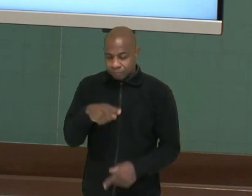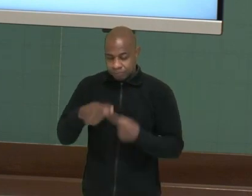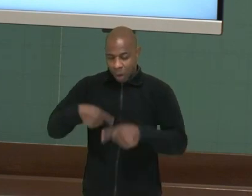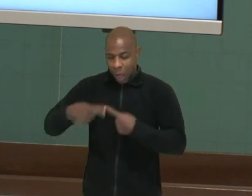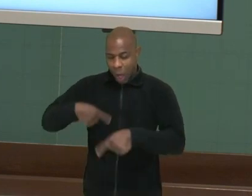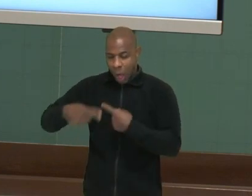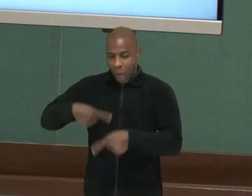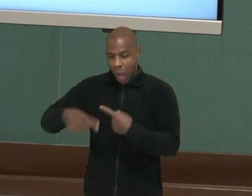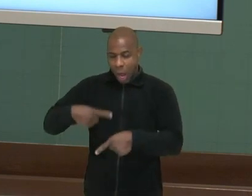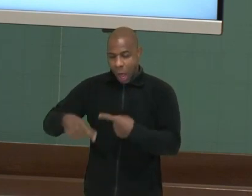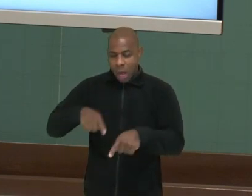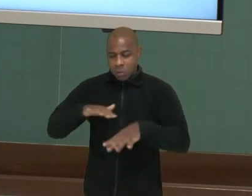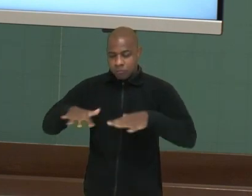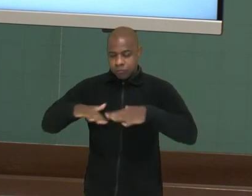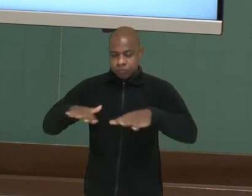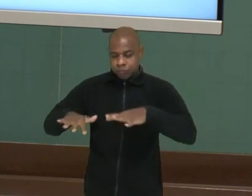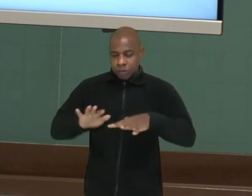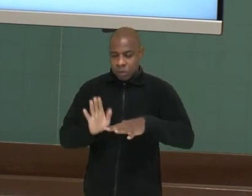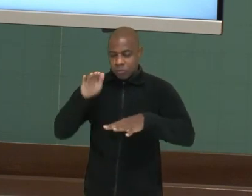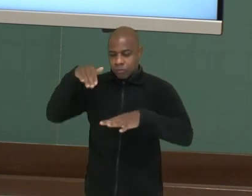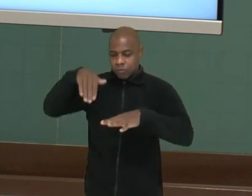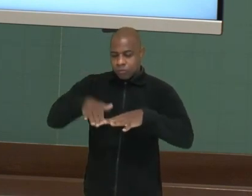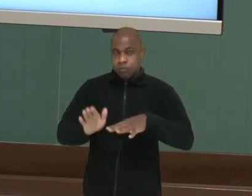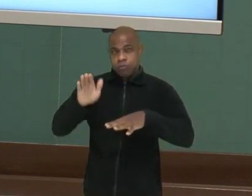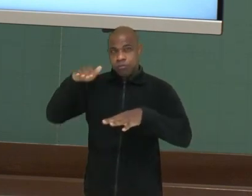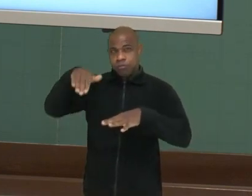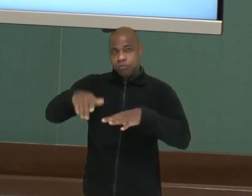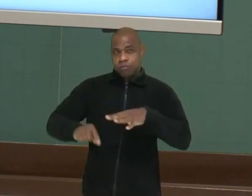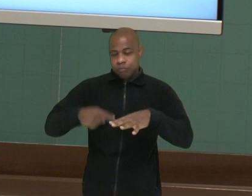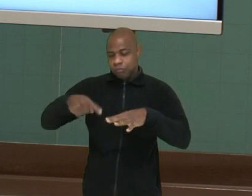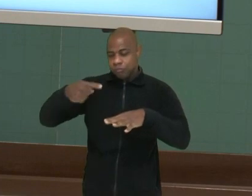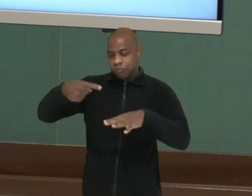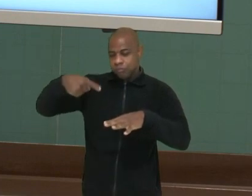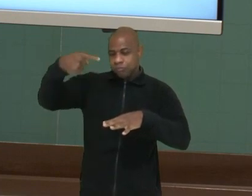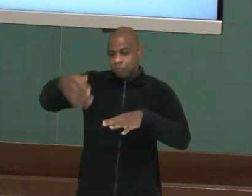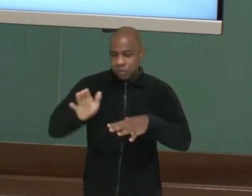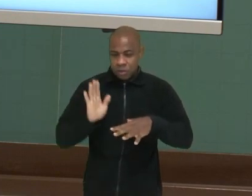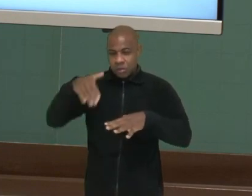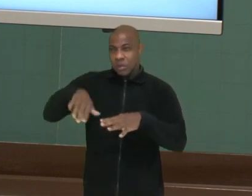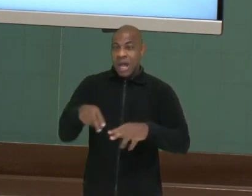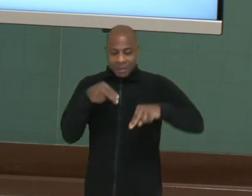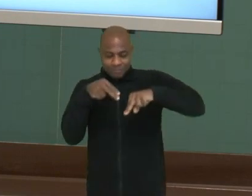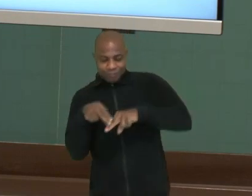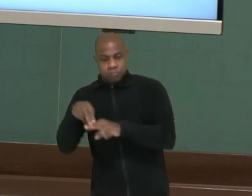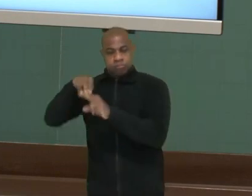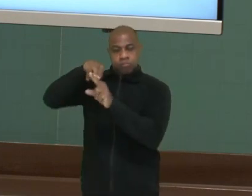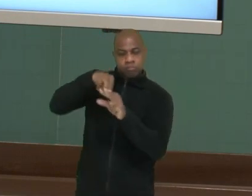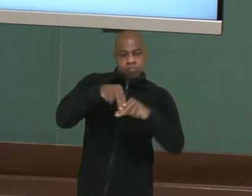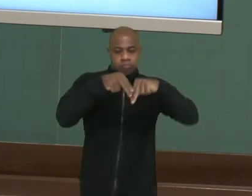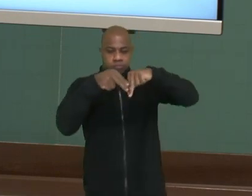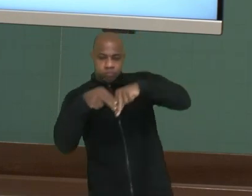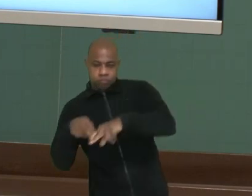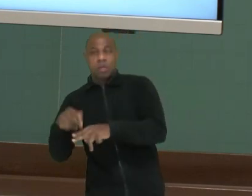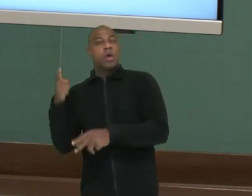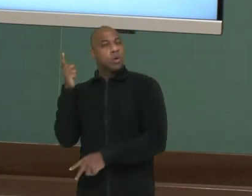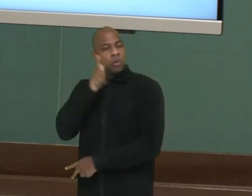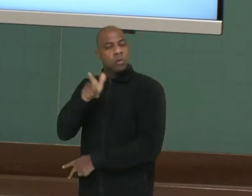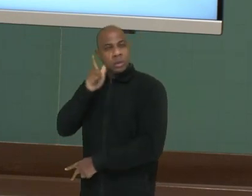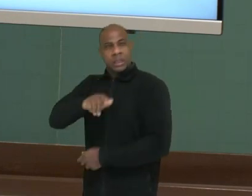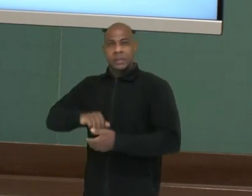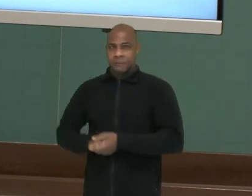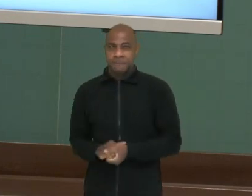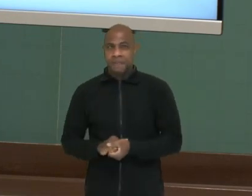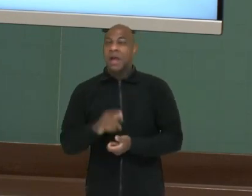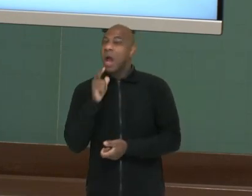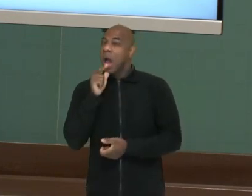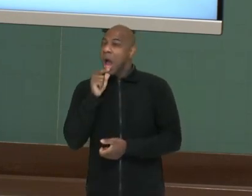meio. Então esse meio, ele forma aquela crista lá em cima e aí o surfista ele vai escorregar por ela, porque é um meio líquido.